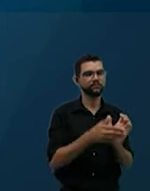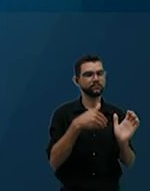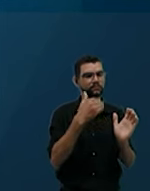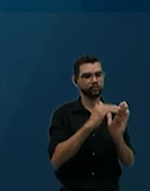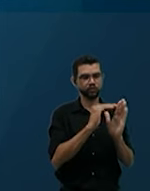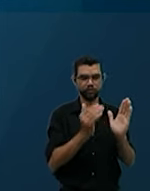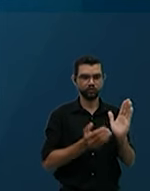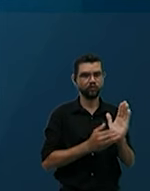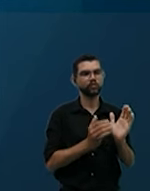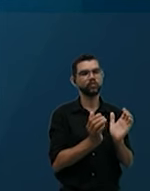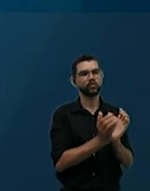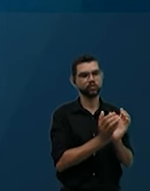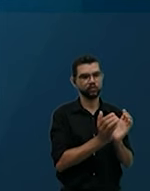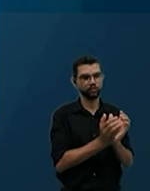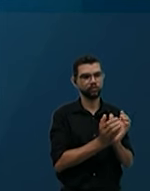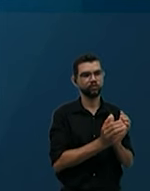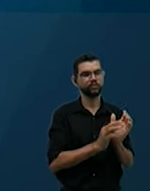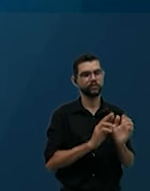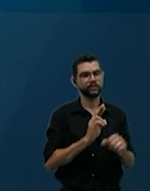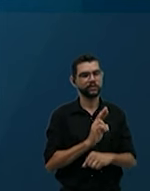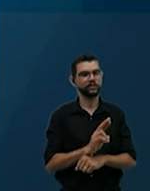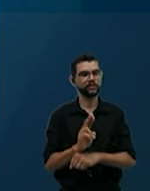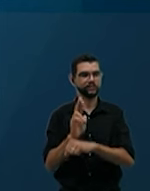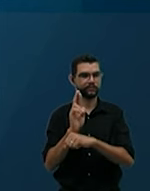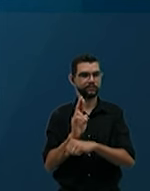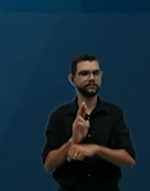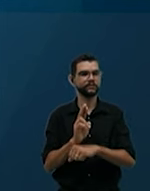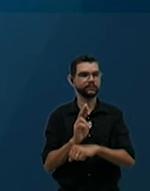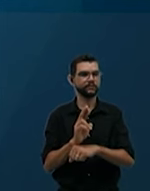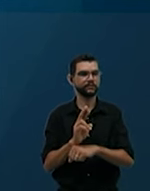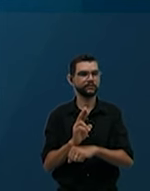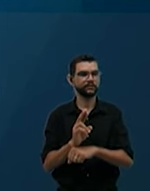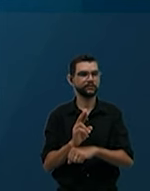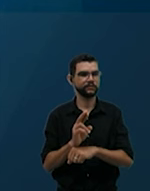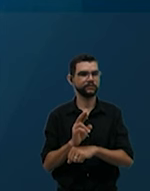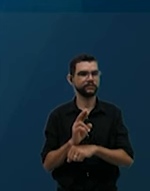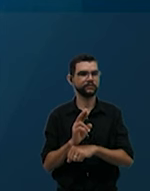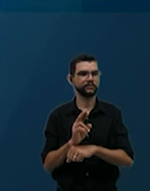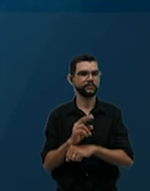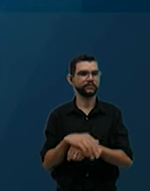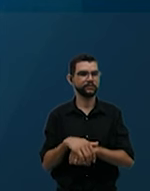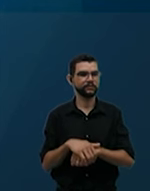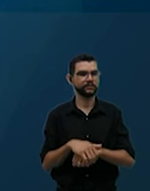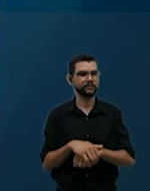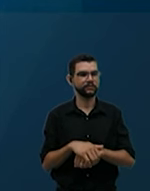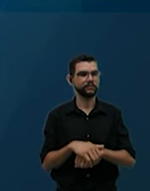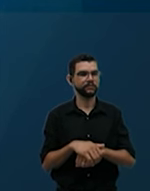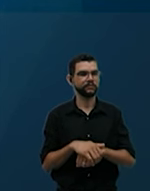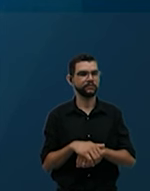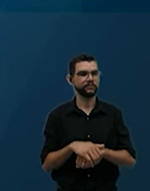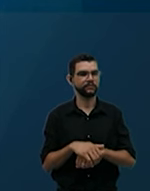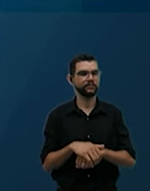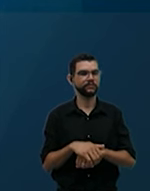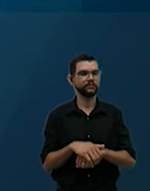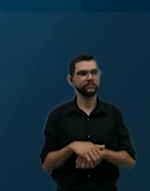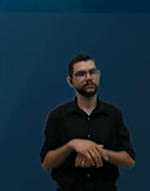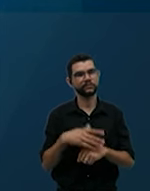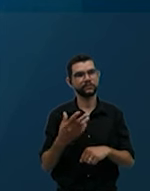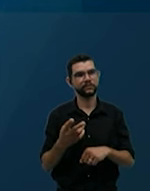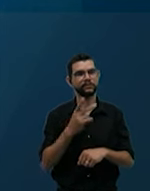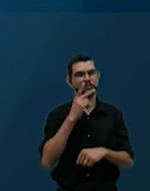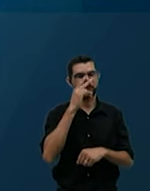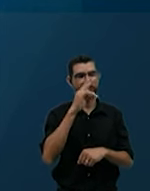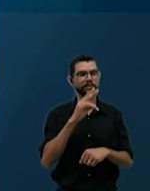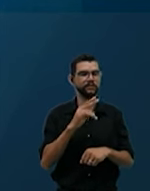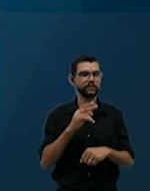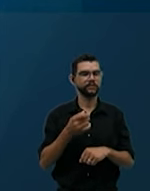aos substituídos residentes na comarca do julgador também parece que já é uma questão decidida,